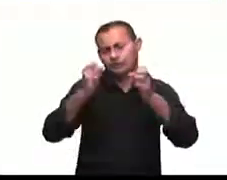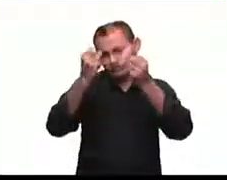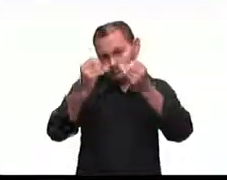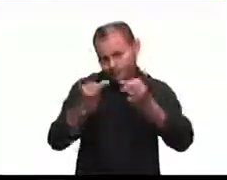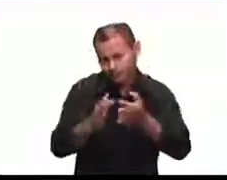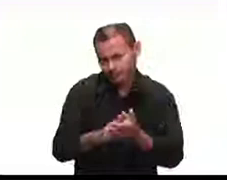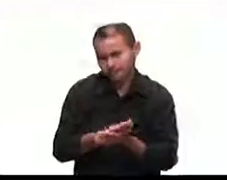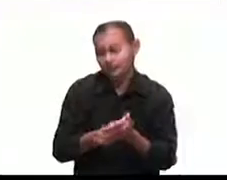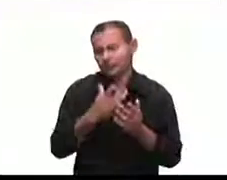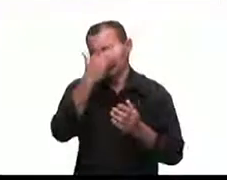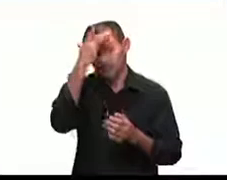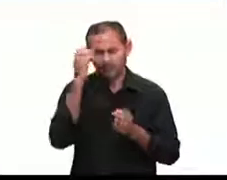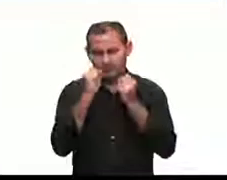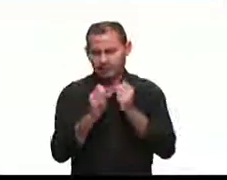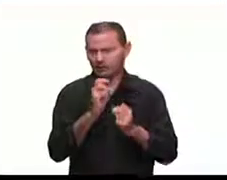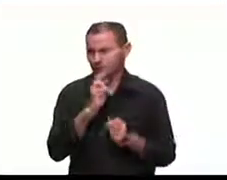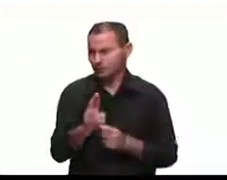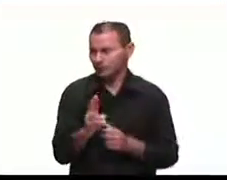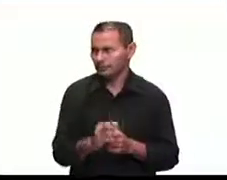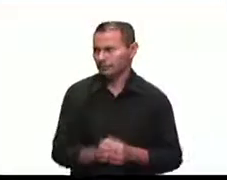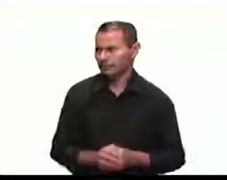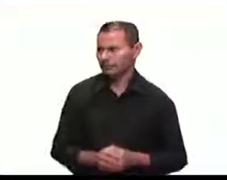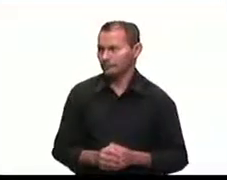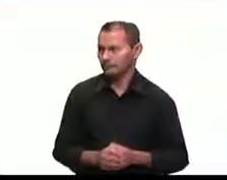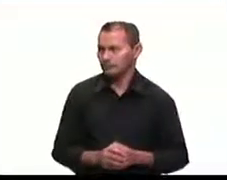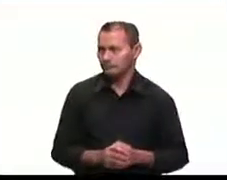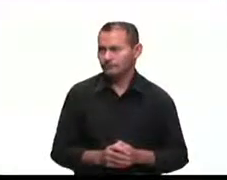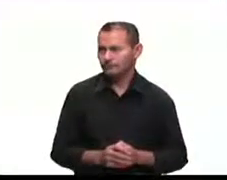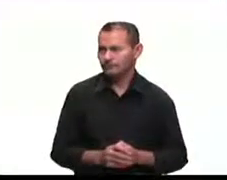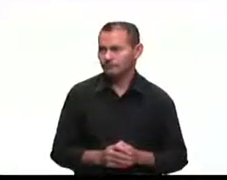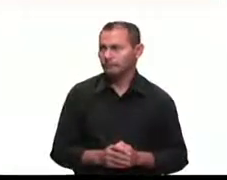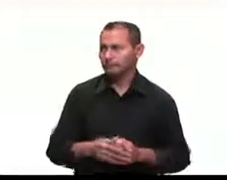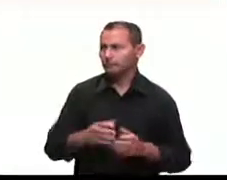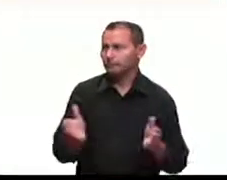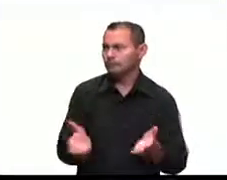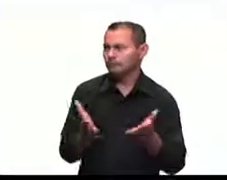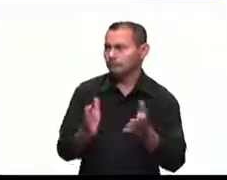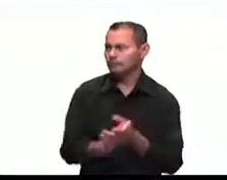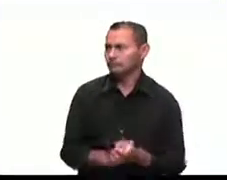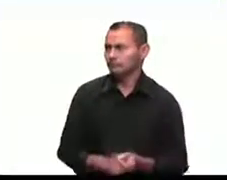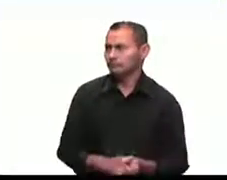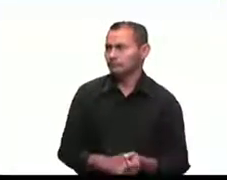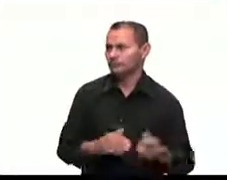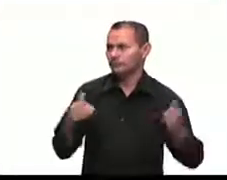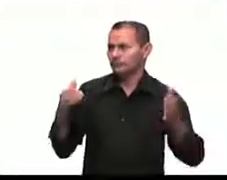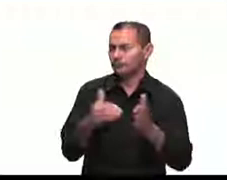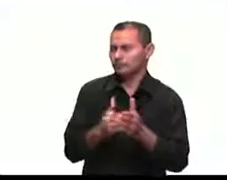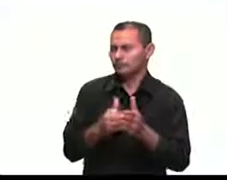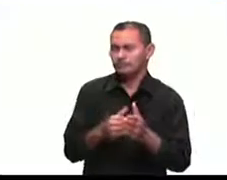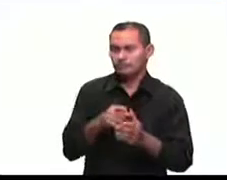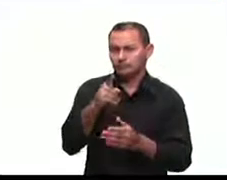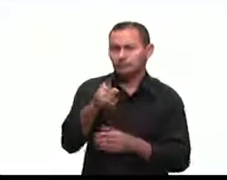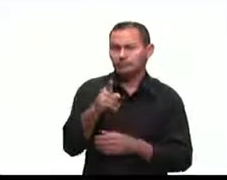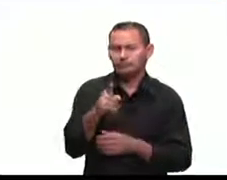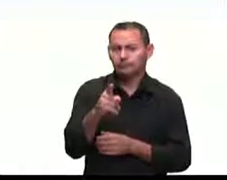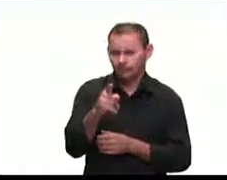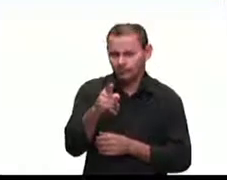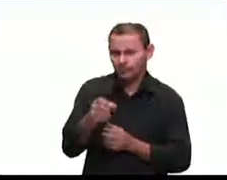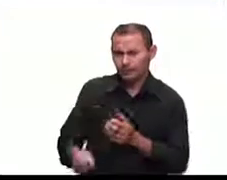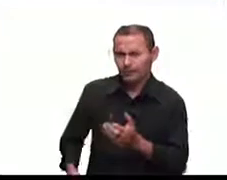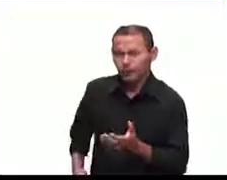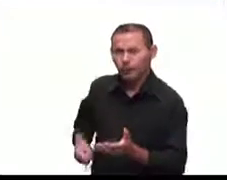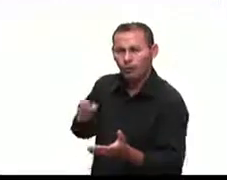pessoa poder responder essa motivação. E por último, você compraria